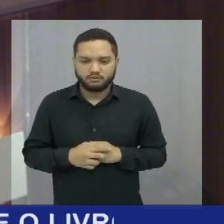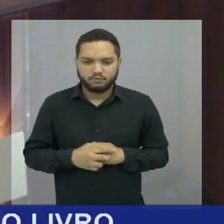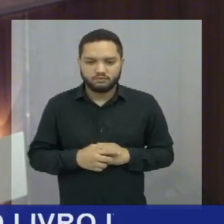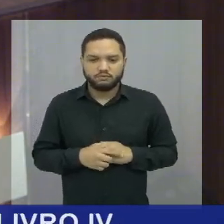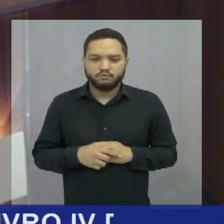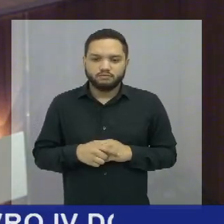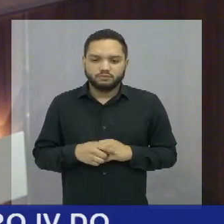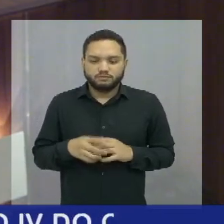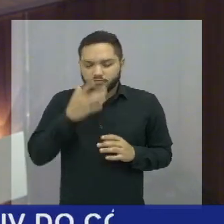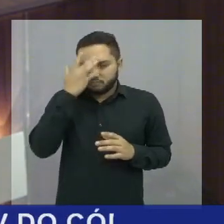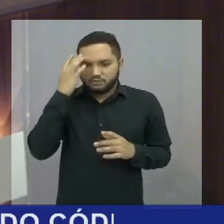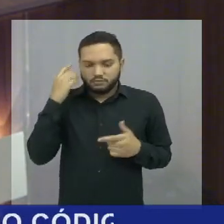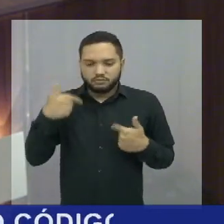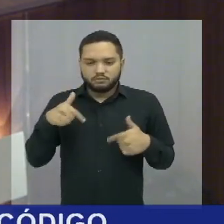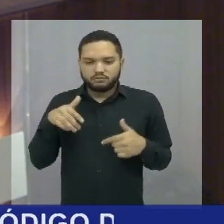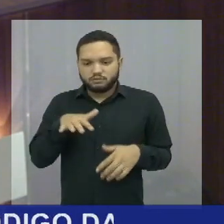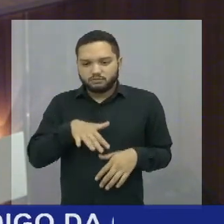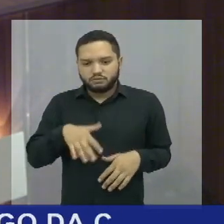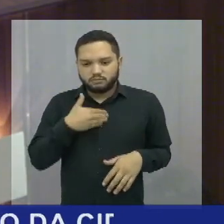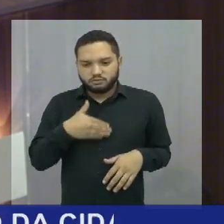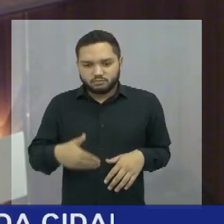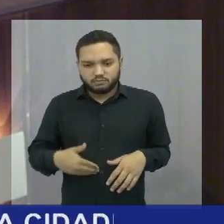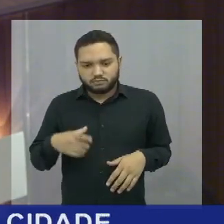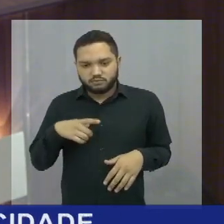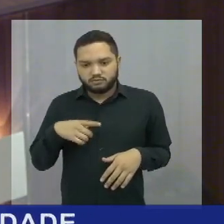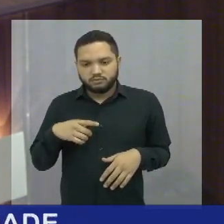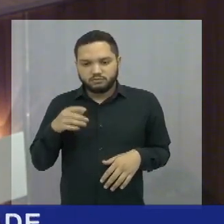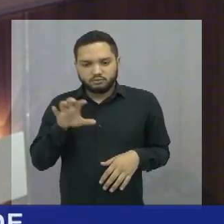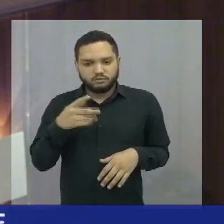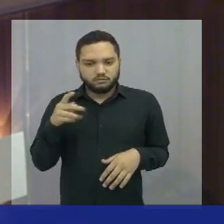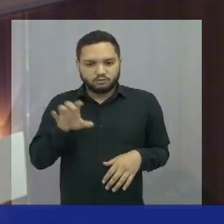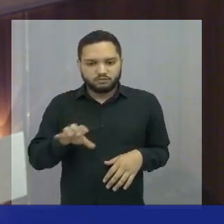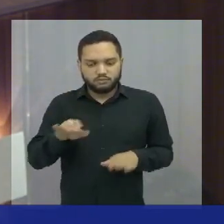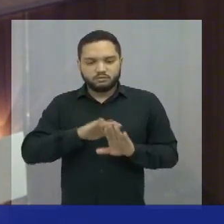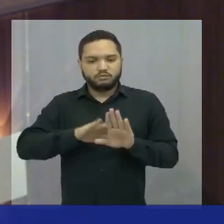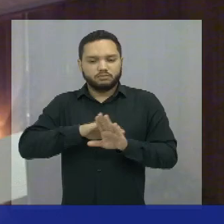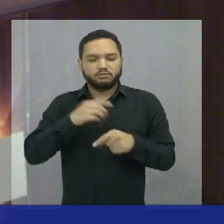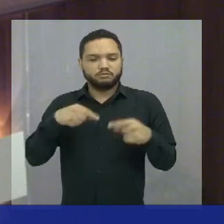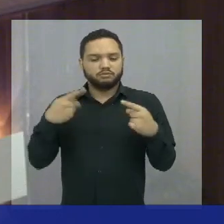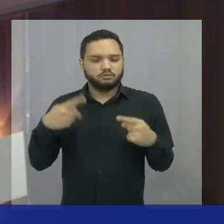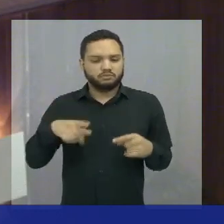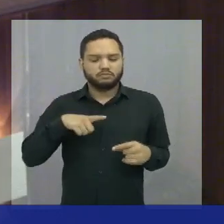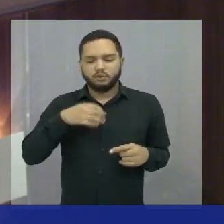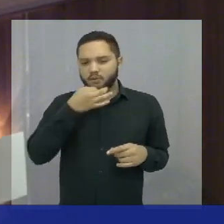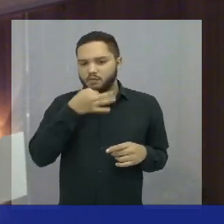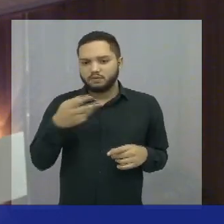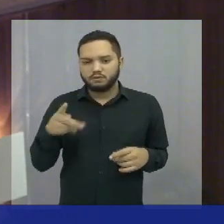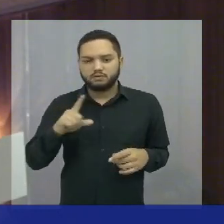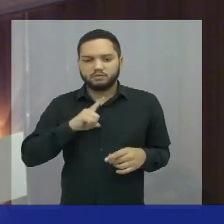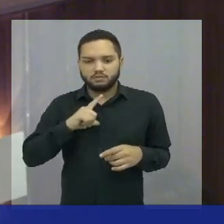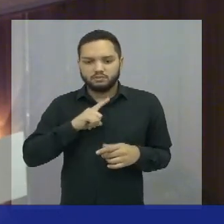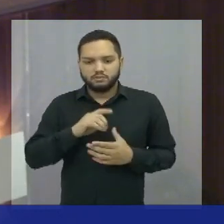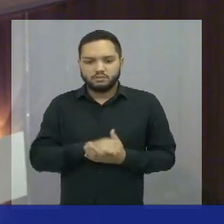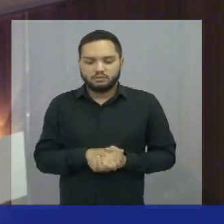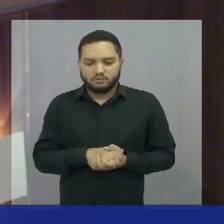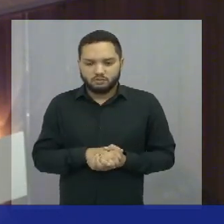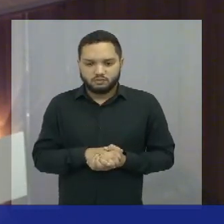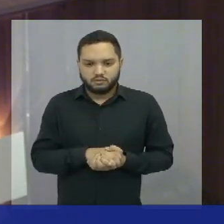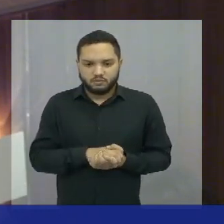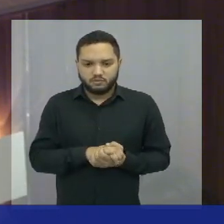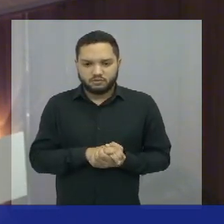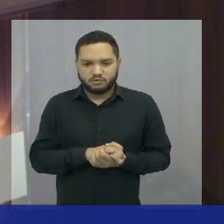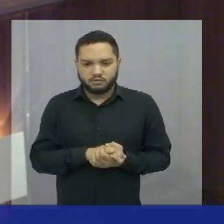servidor público que vai fiscalizar, ele tem a formação dele, ele tem o estilo dele, tem a ideologia política dele, e pode destoar da linha,